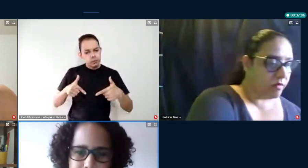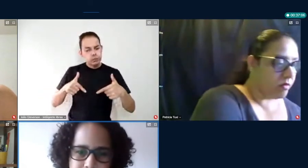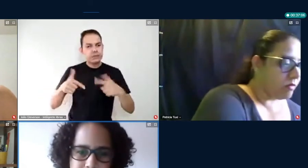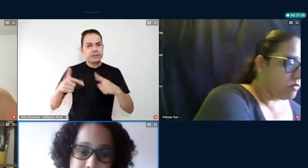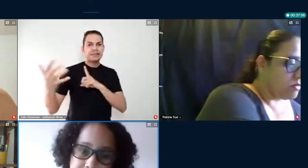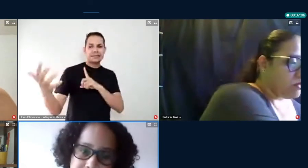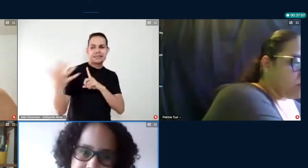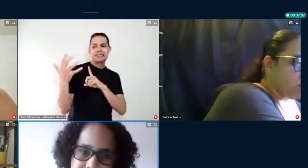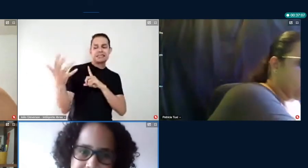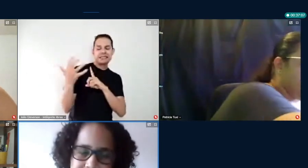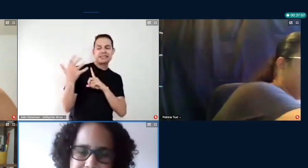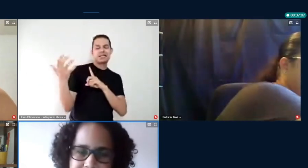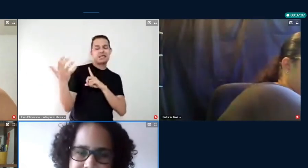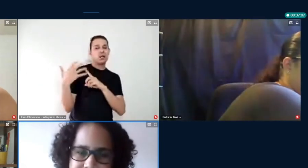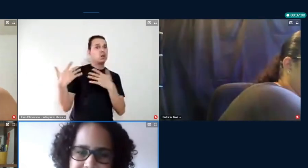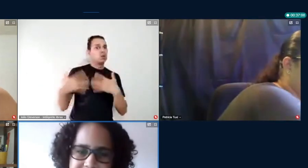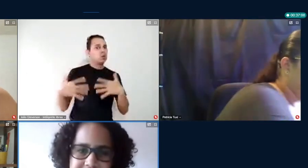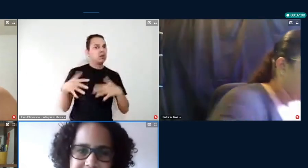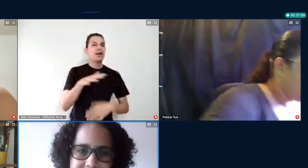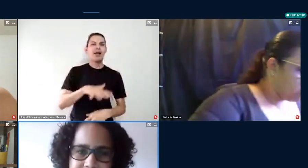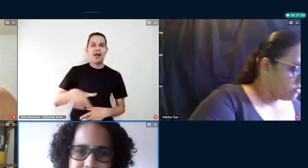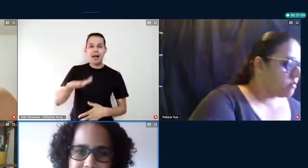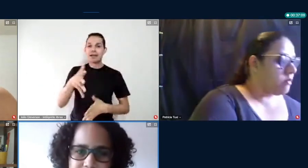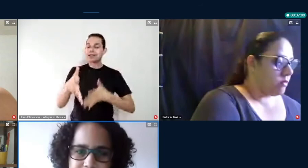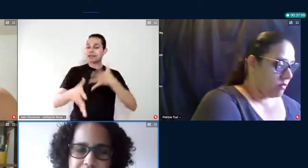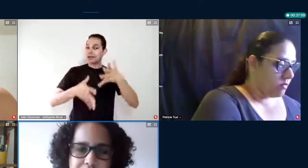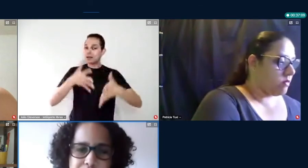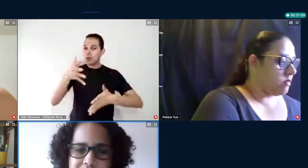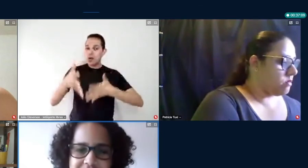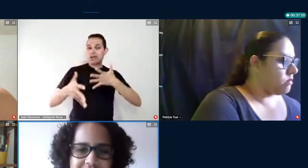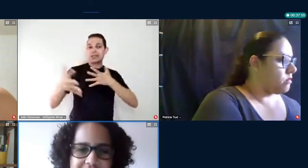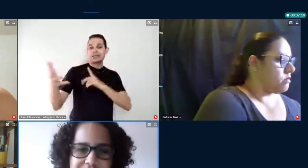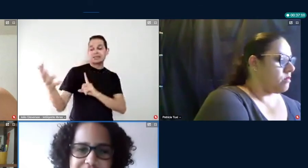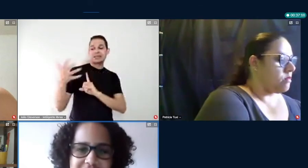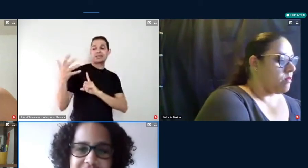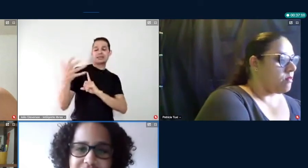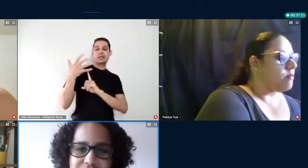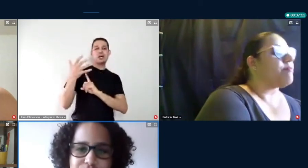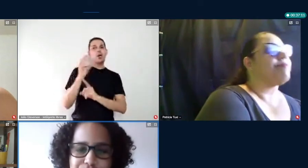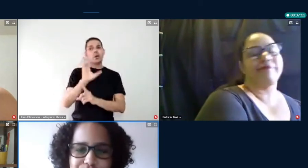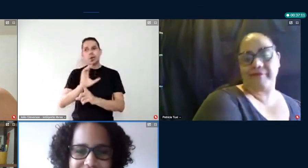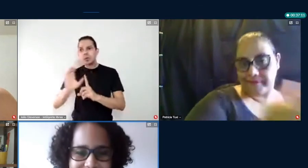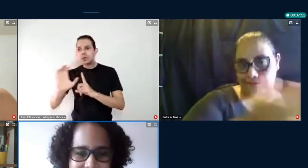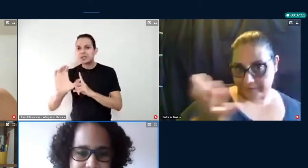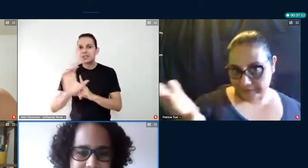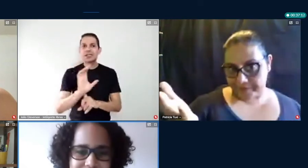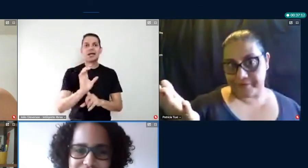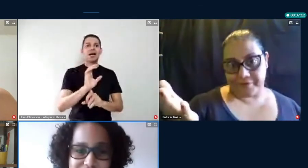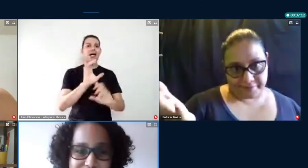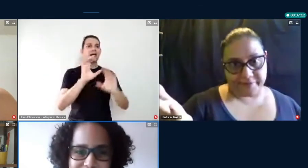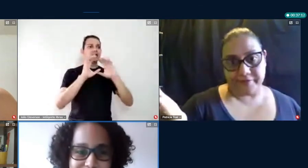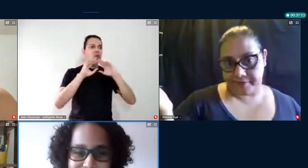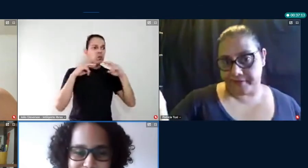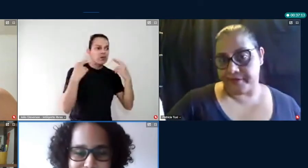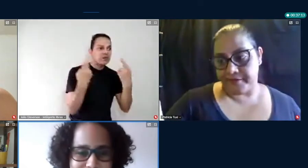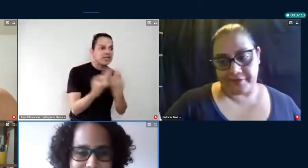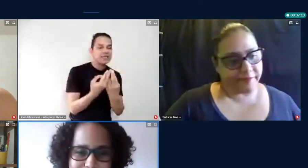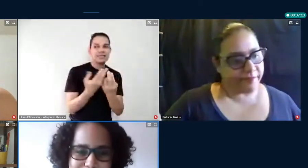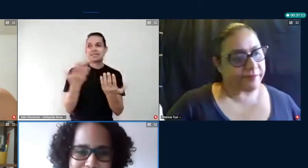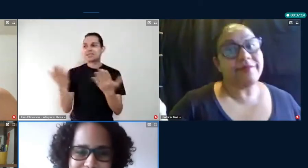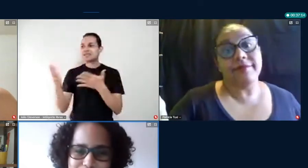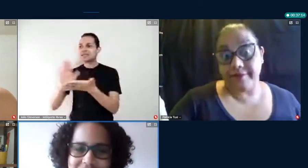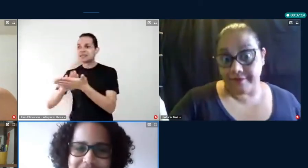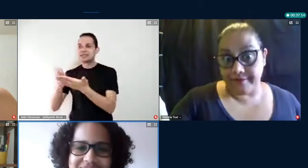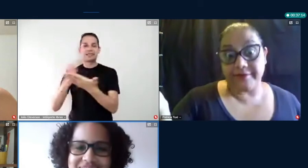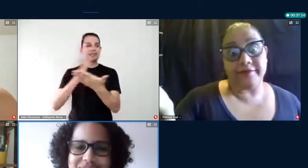grande, pelo menos na área da língua de sinais, né? Ou é comunitário ou é conferência. Gente, existem outras